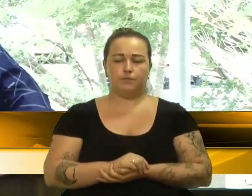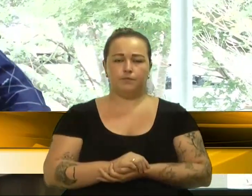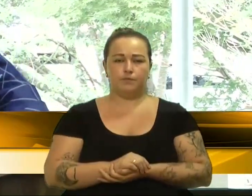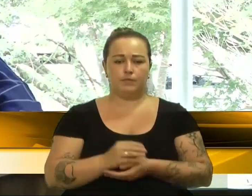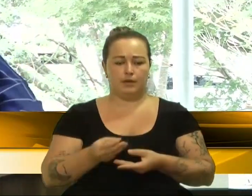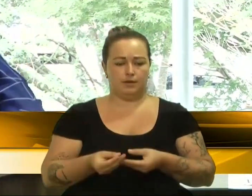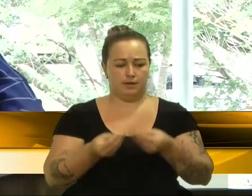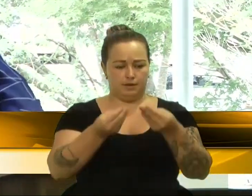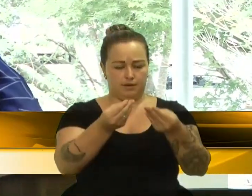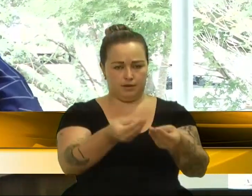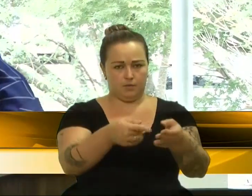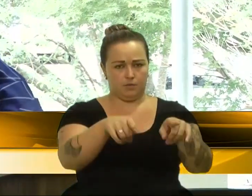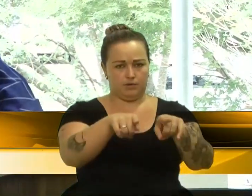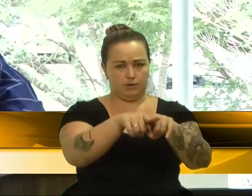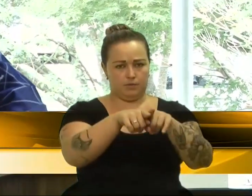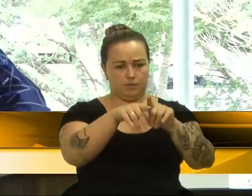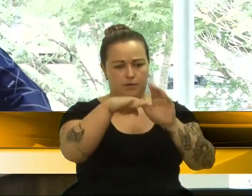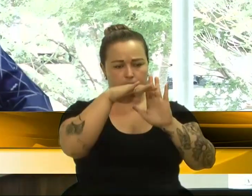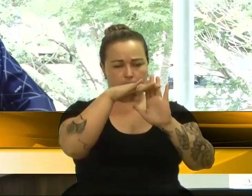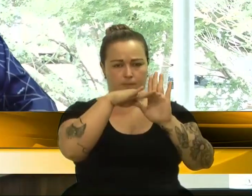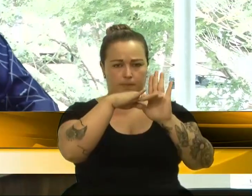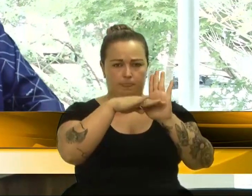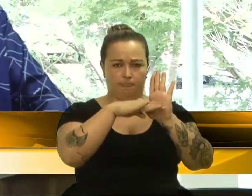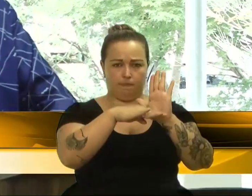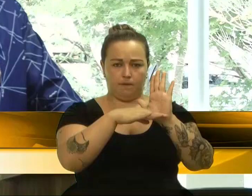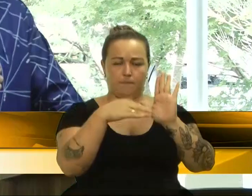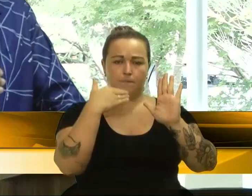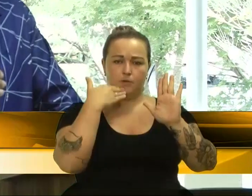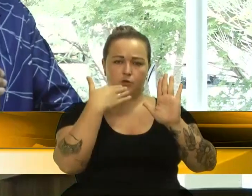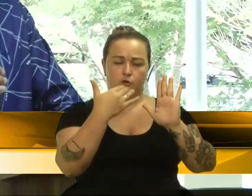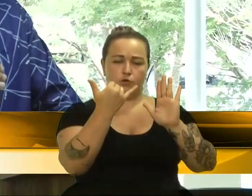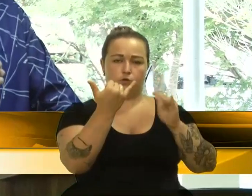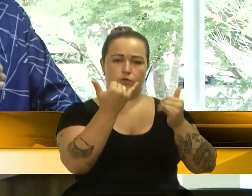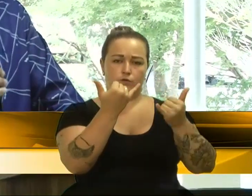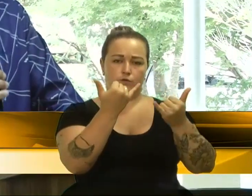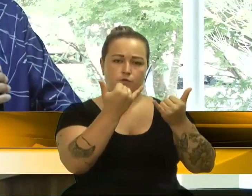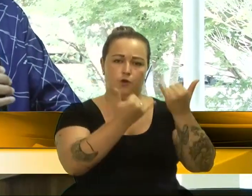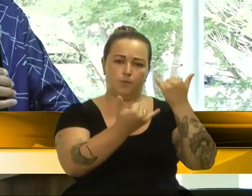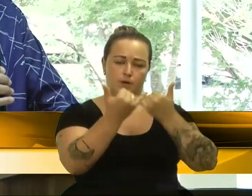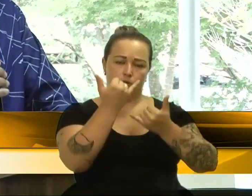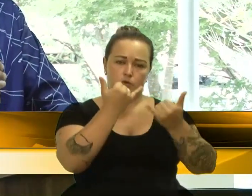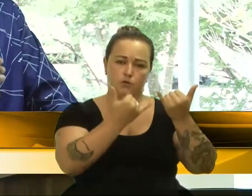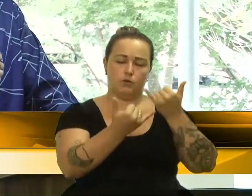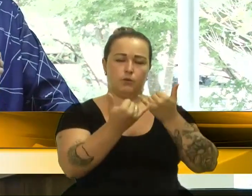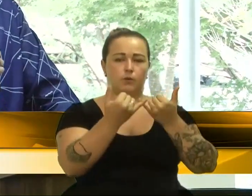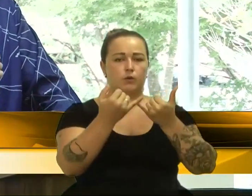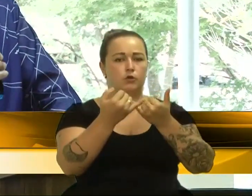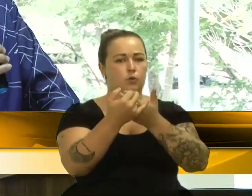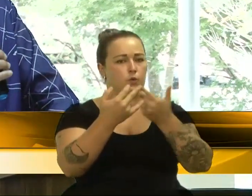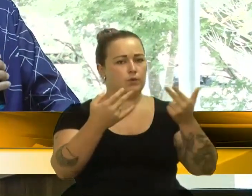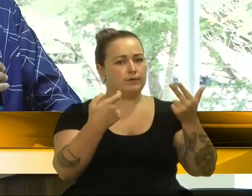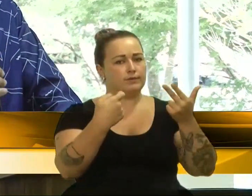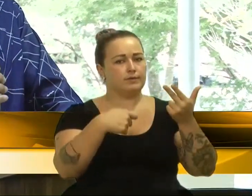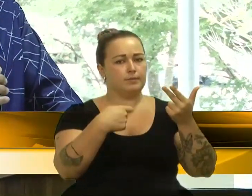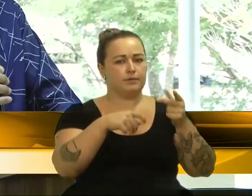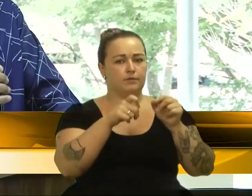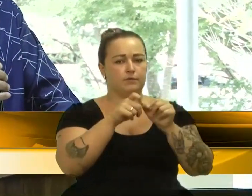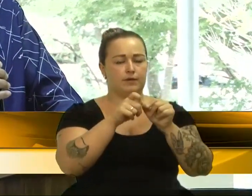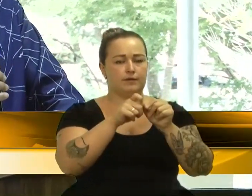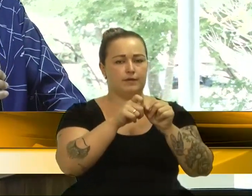Entregamos uma lista de indicações para a secretária Meneguzzi. E consideramos,